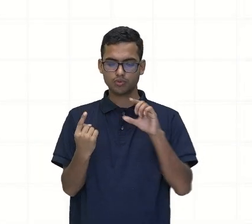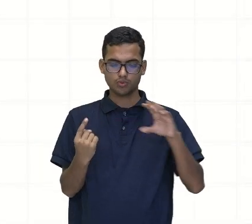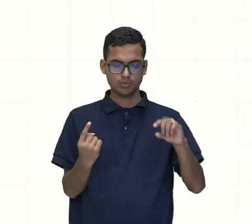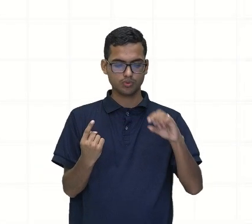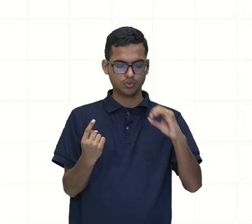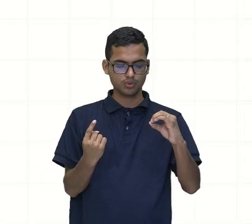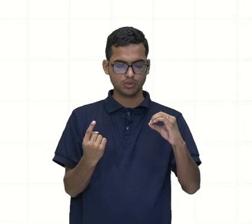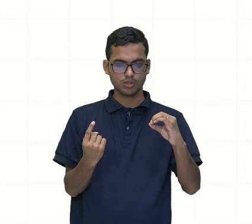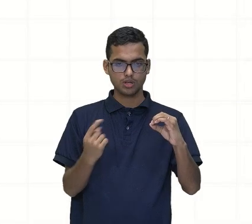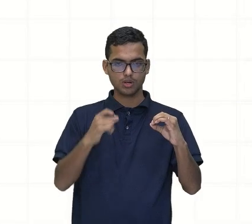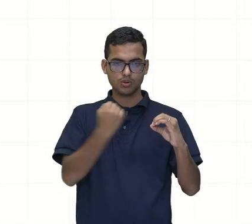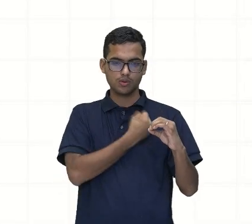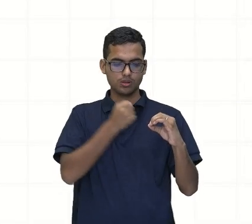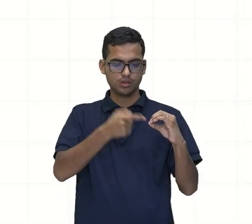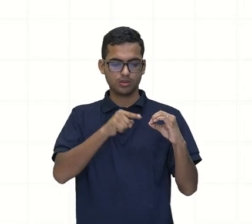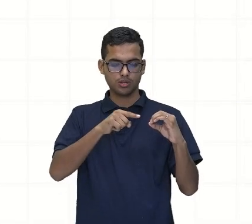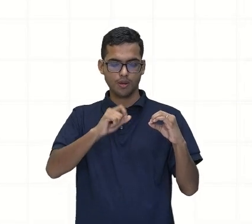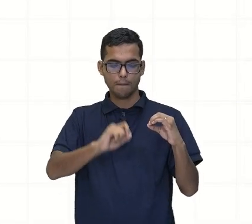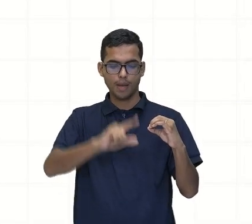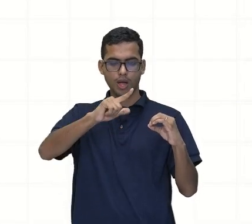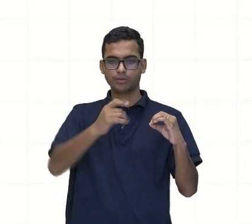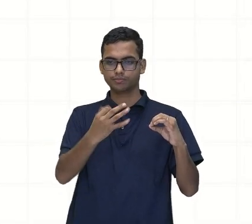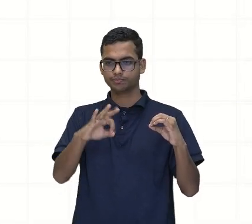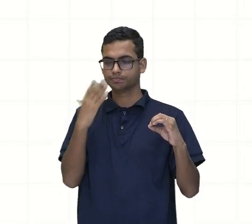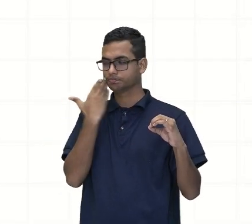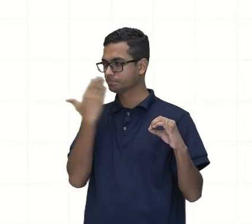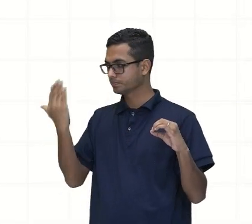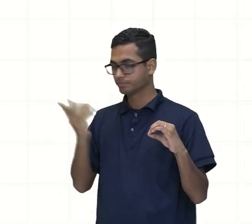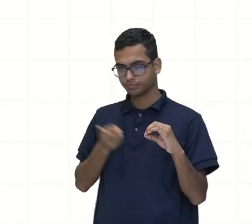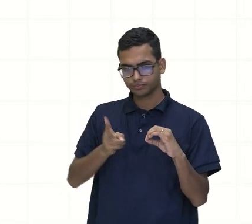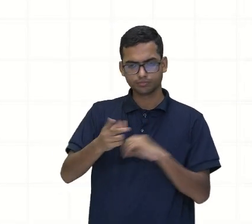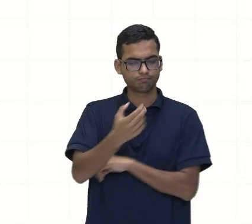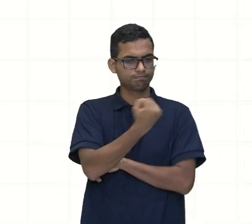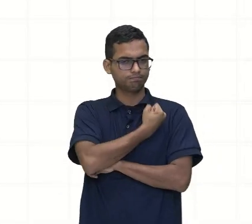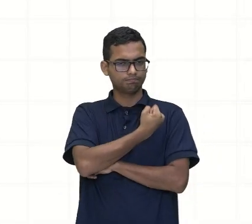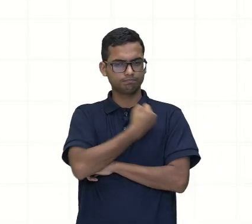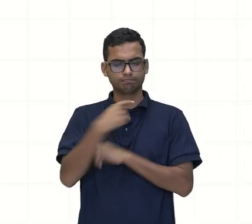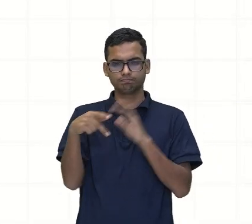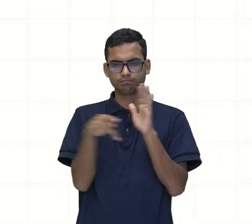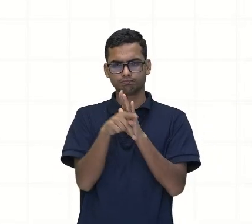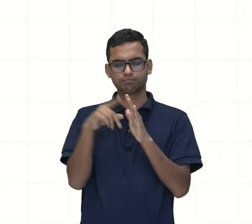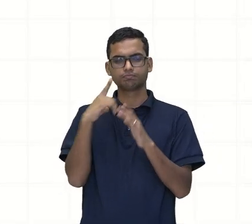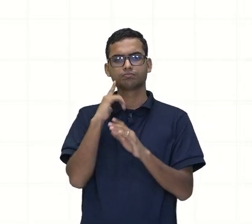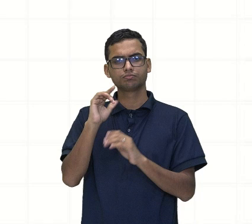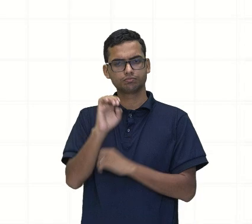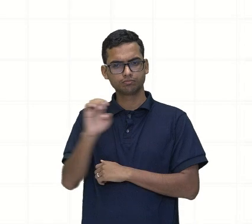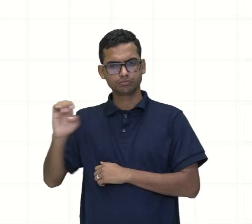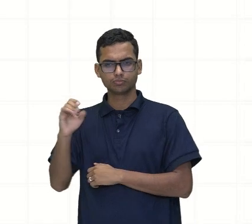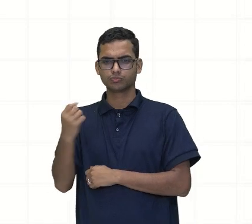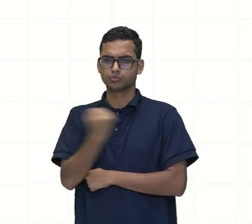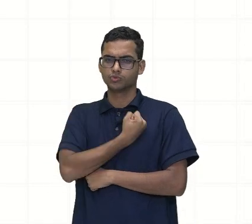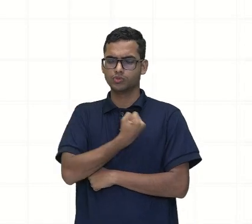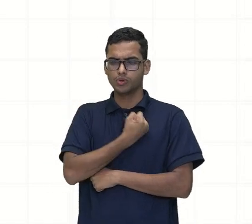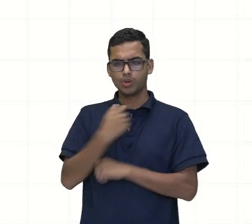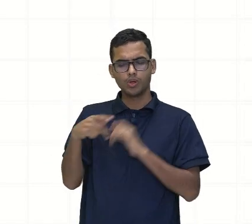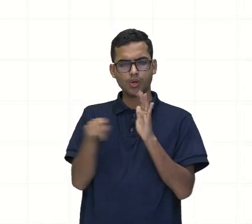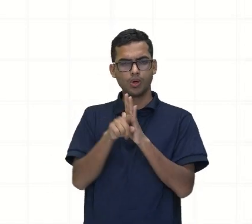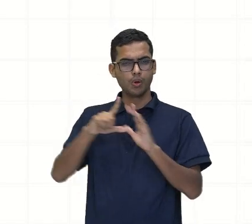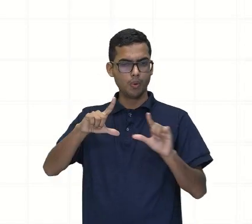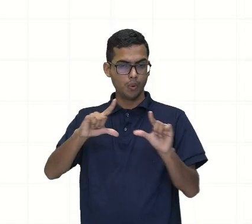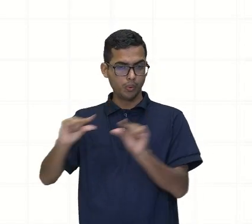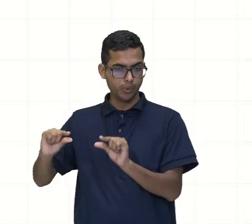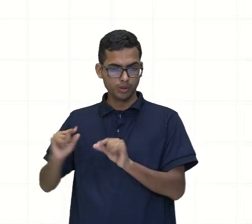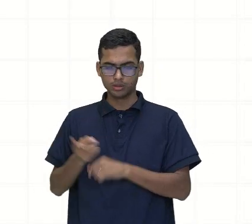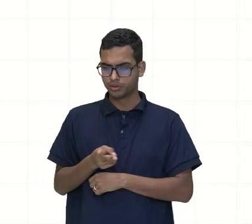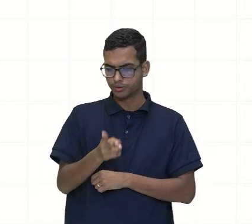menos 1 está antes do zero. Então, sempre os números que estão mais à esquerda aqui são menores. Então, vamos voltar aqui